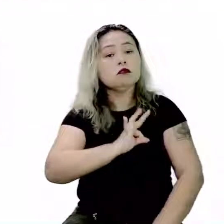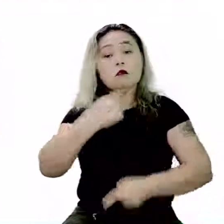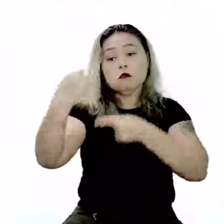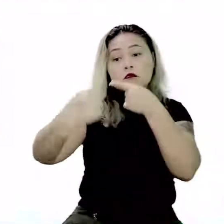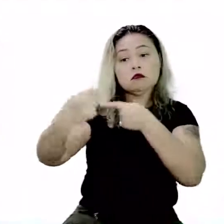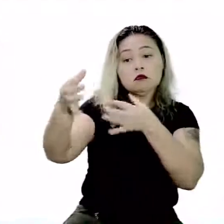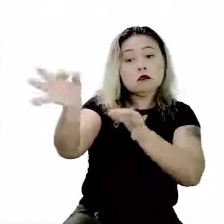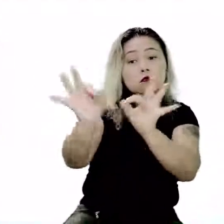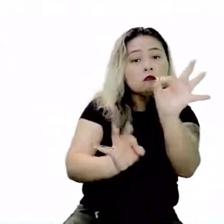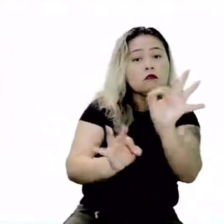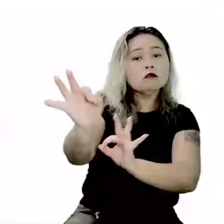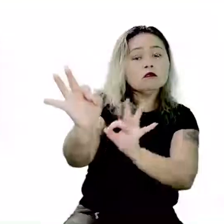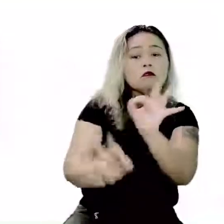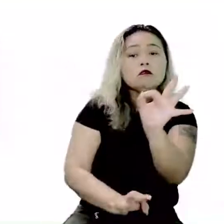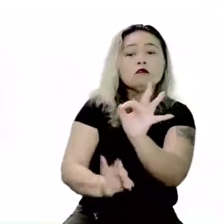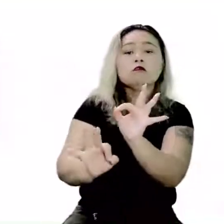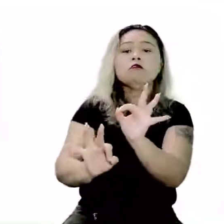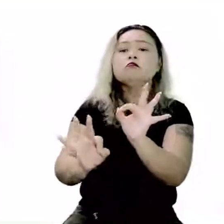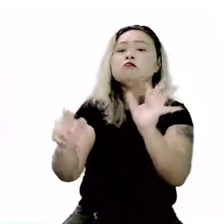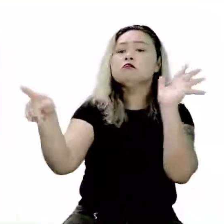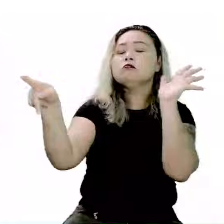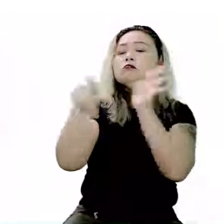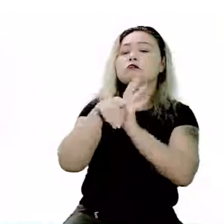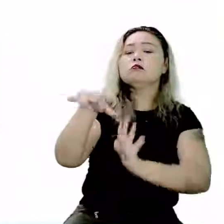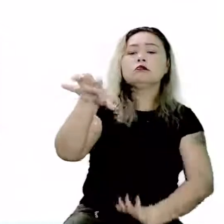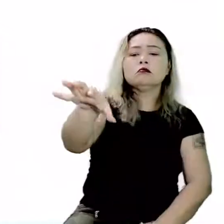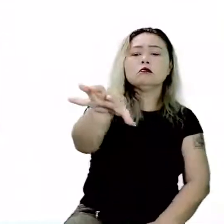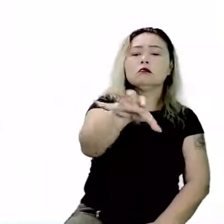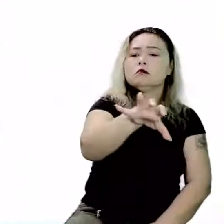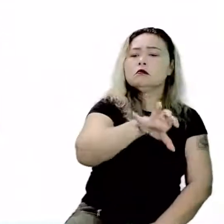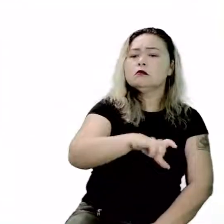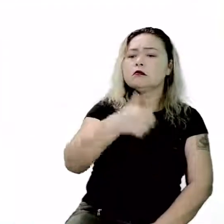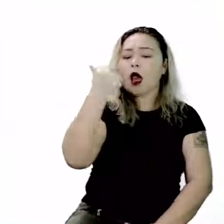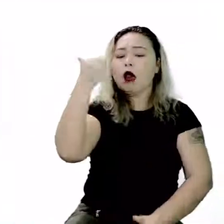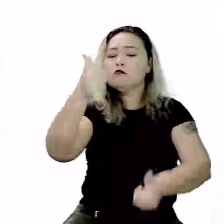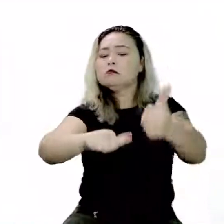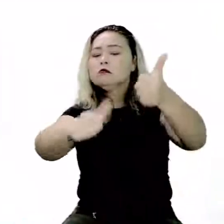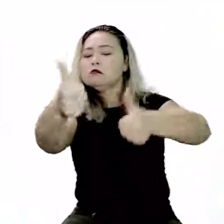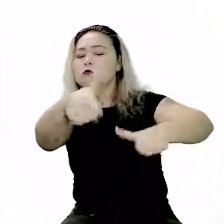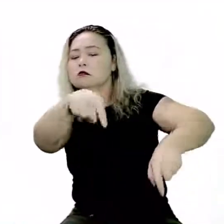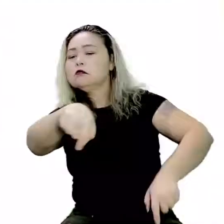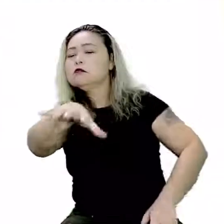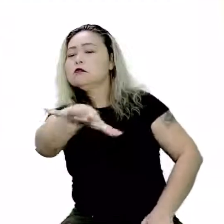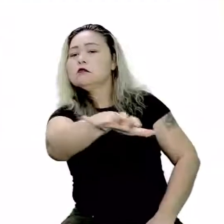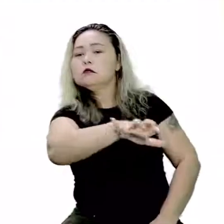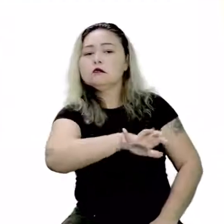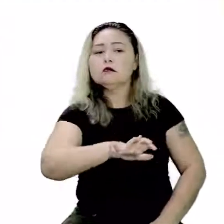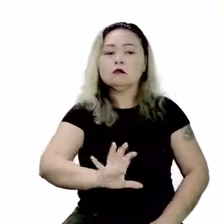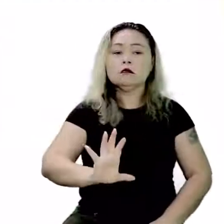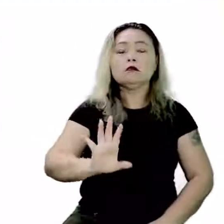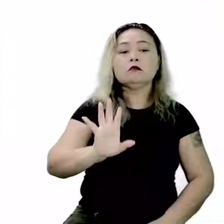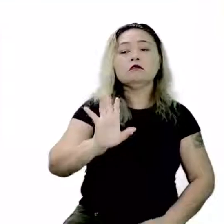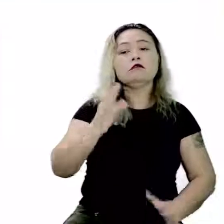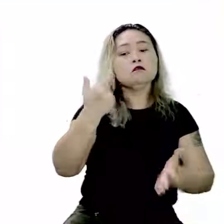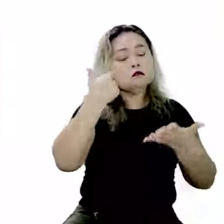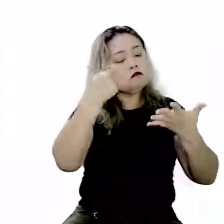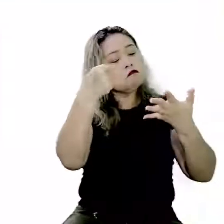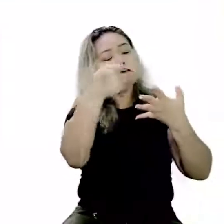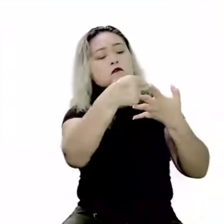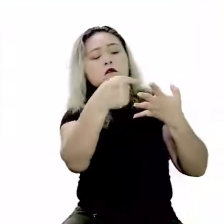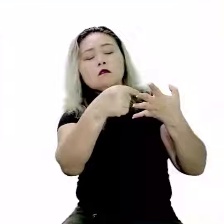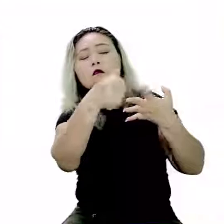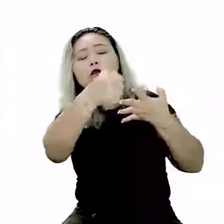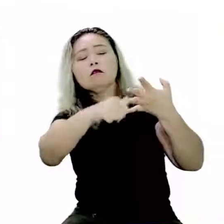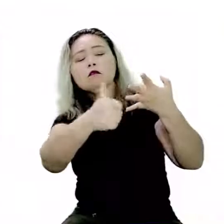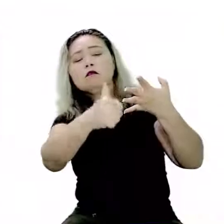e político de planejamento das peculiaridades regionais, seguindo critérios